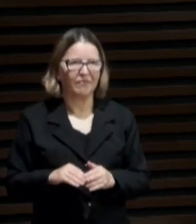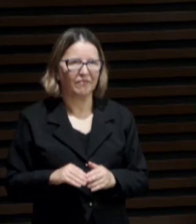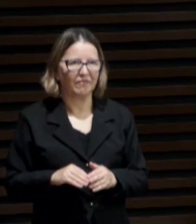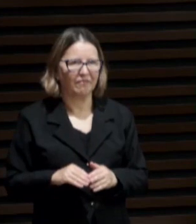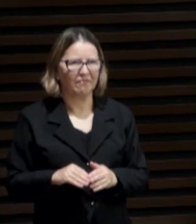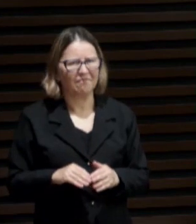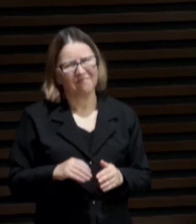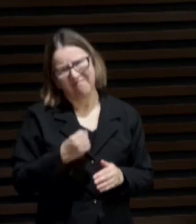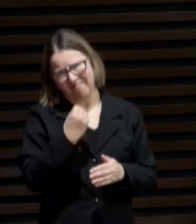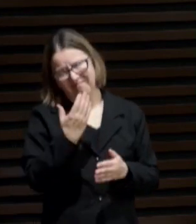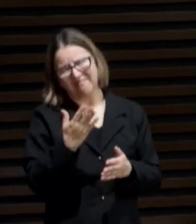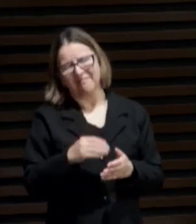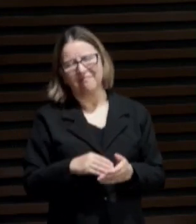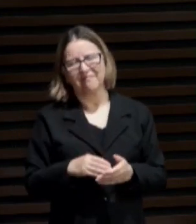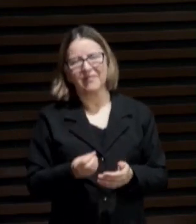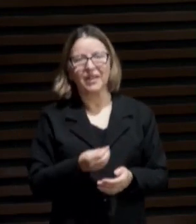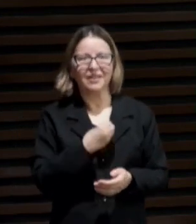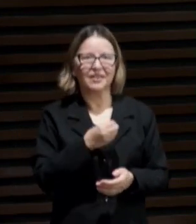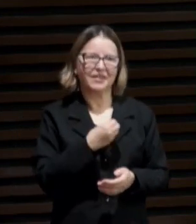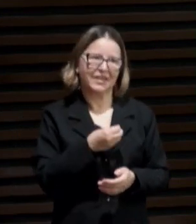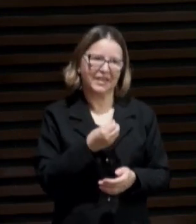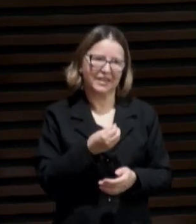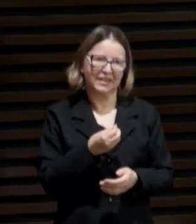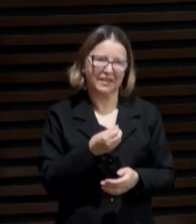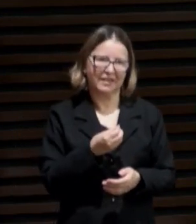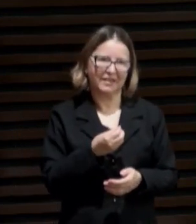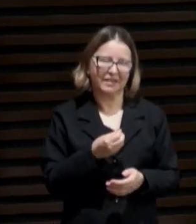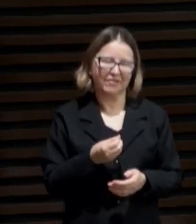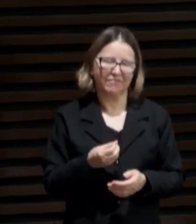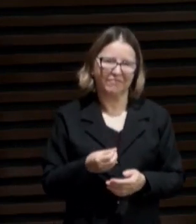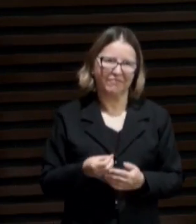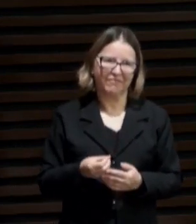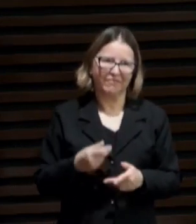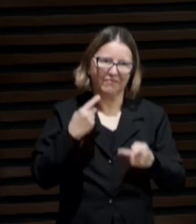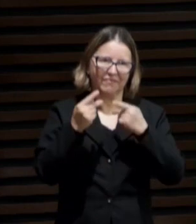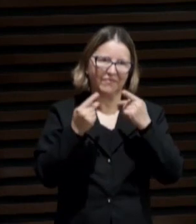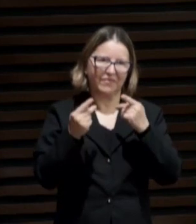proba. Uma vida, humanamente dizendo, sem pecado nenhum.